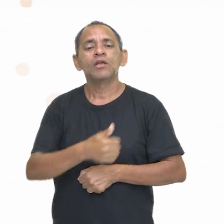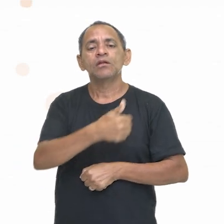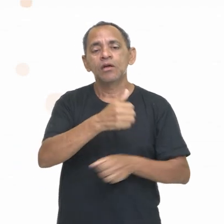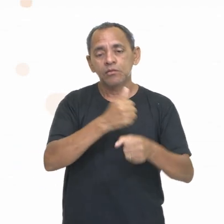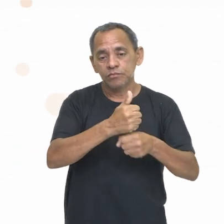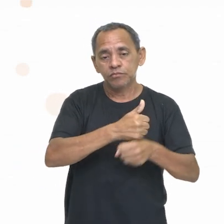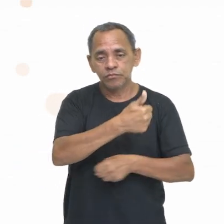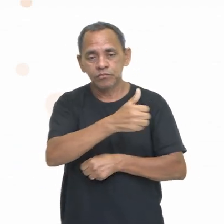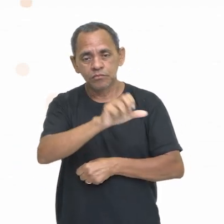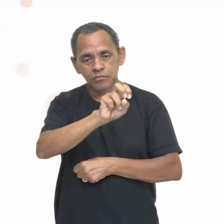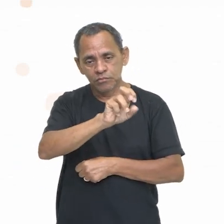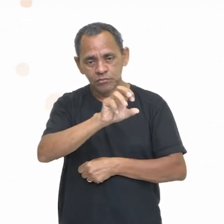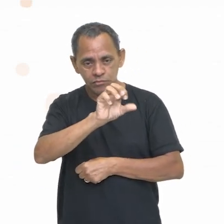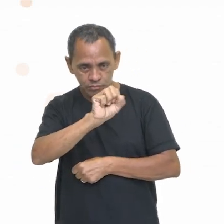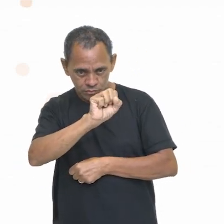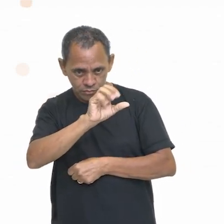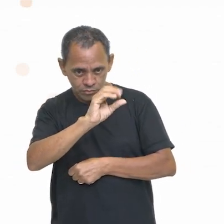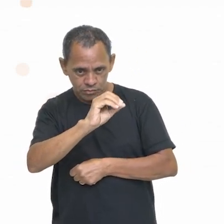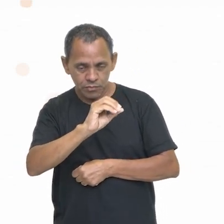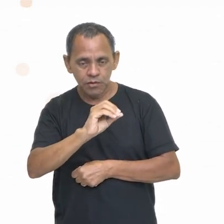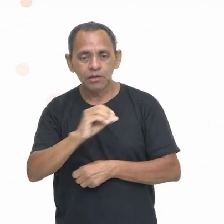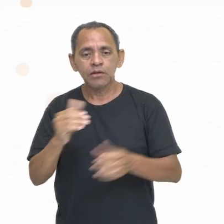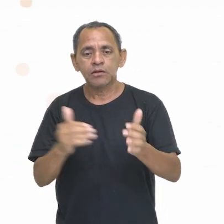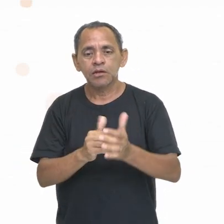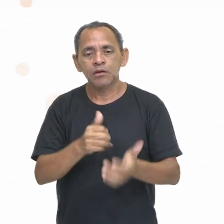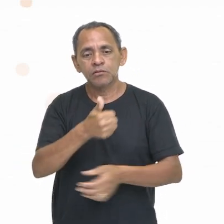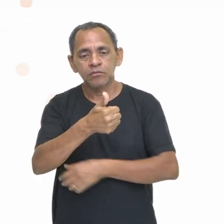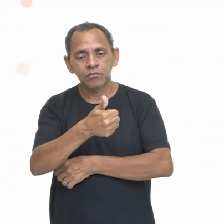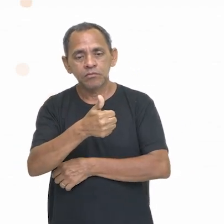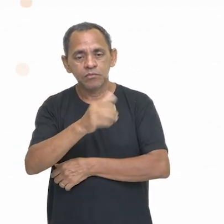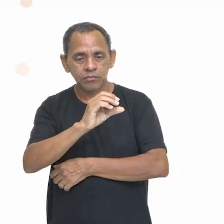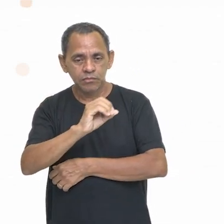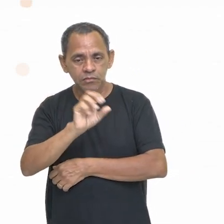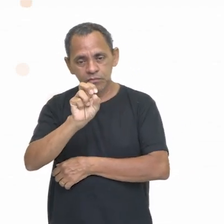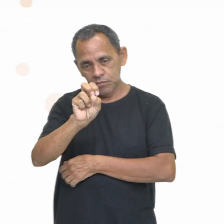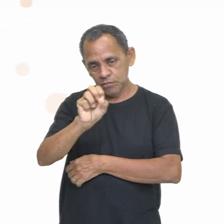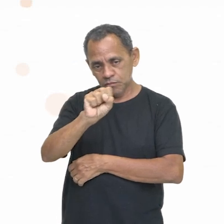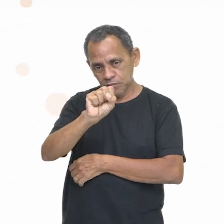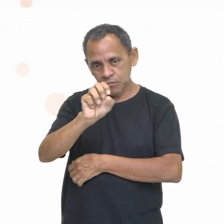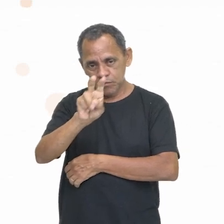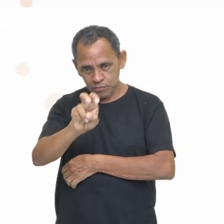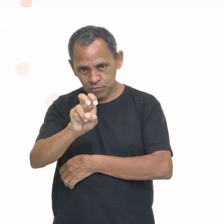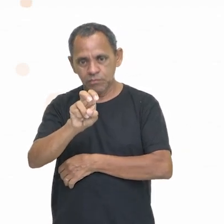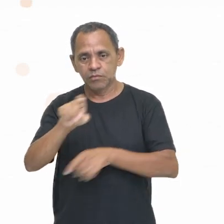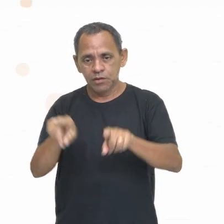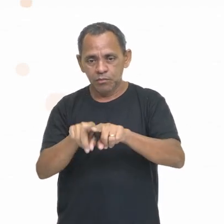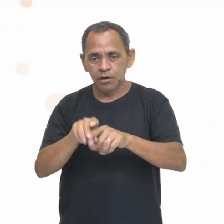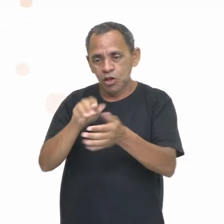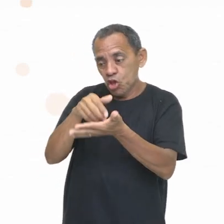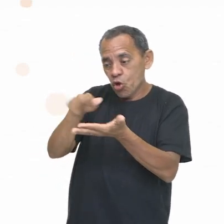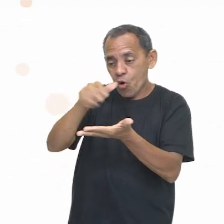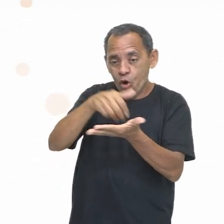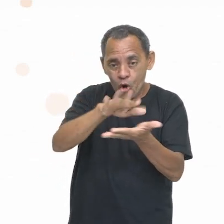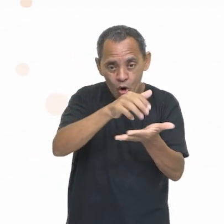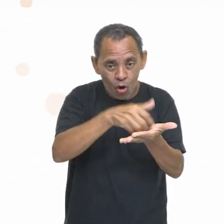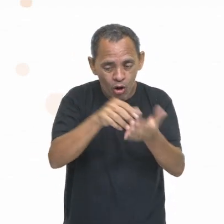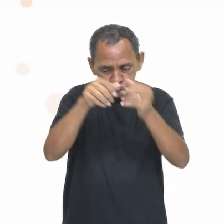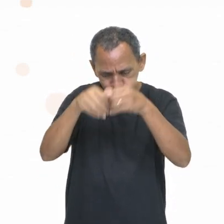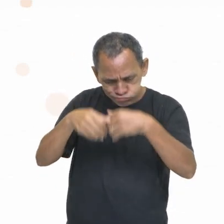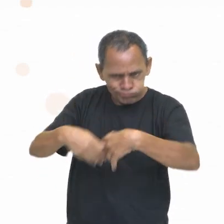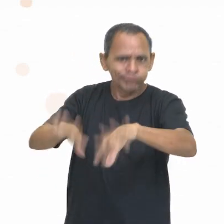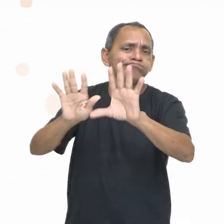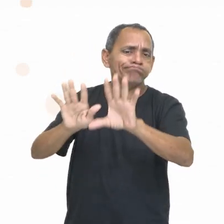1580 a 1085, tá? Antes de Cristo. Você vai ter a expulsão dos Hicsos,